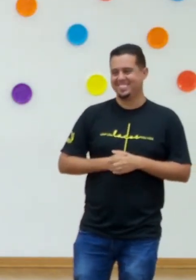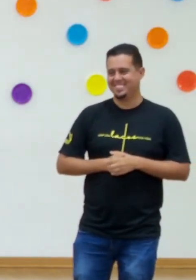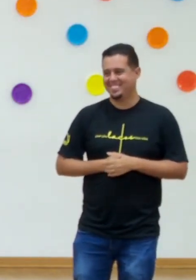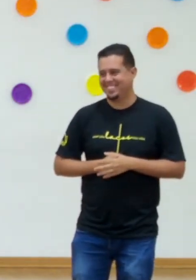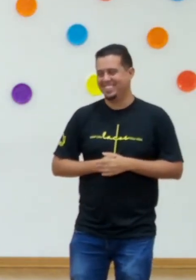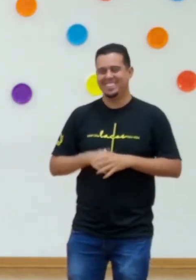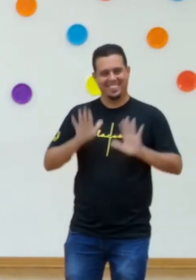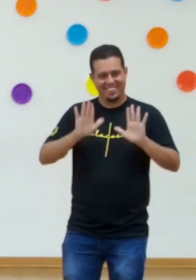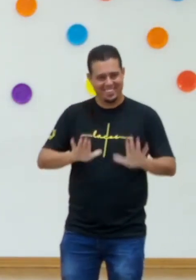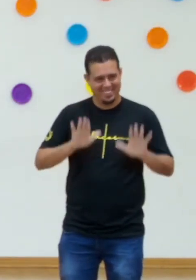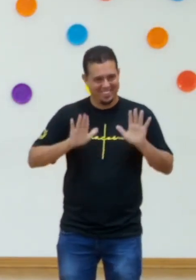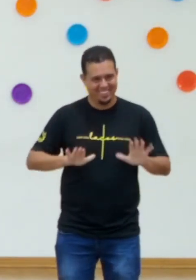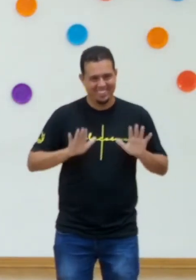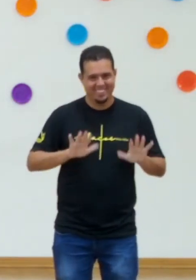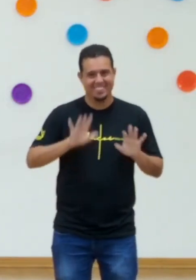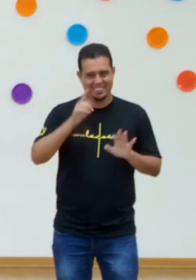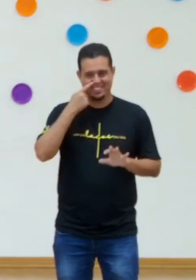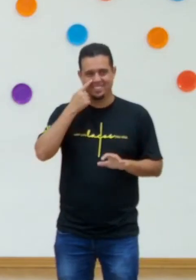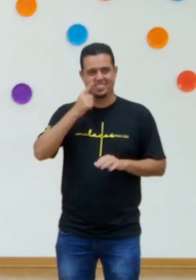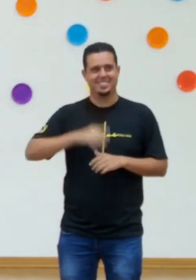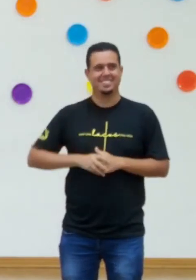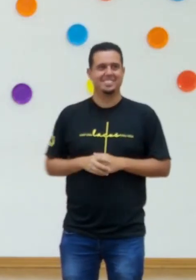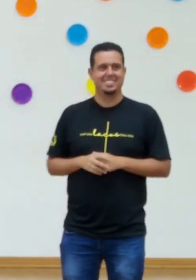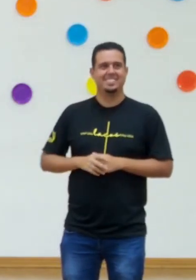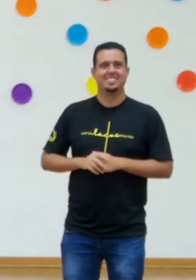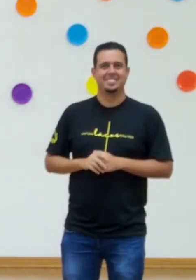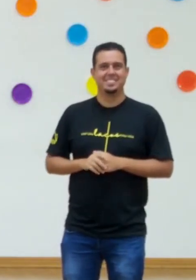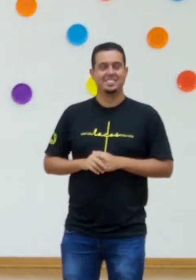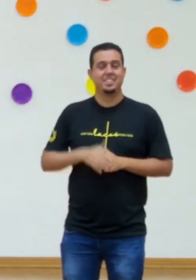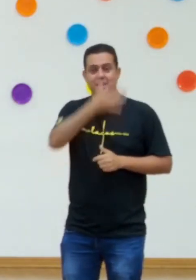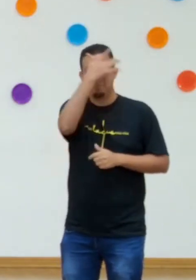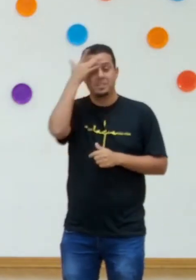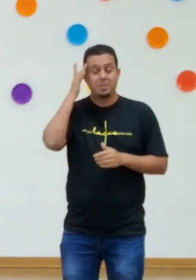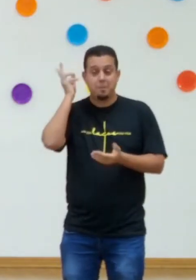Calma, mas a ideia é a mesma. A ideia é a mesma, são pessoas do mesmo